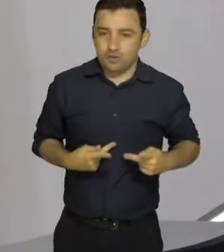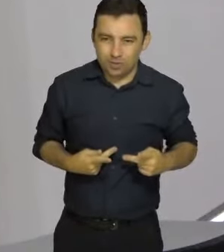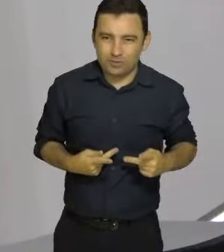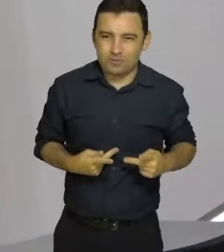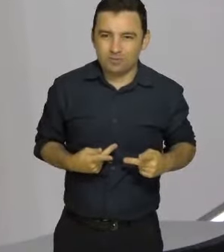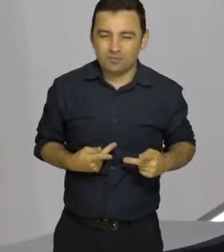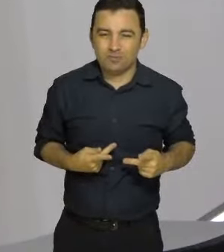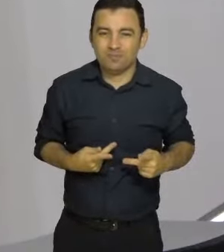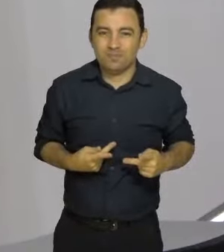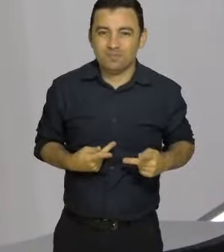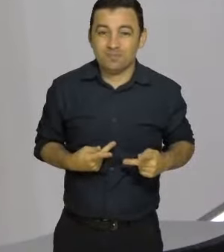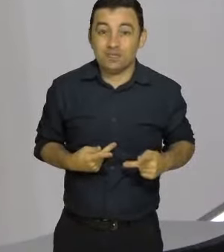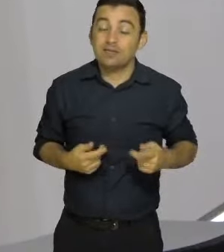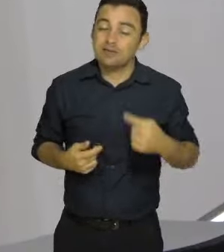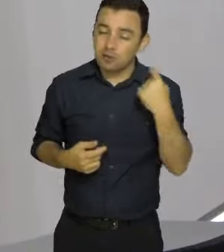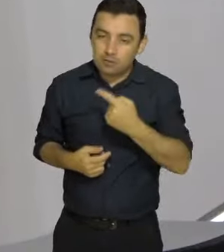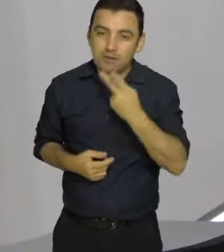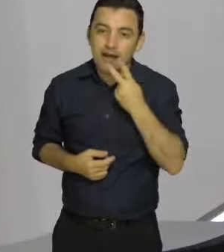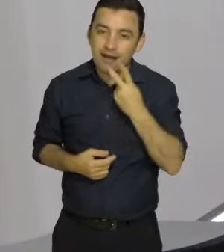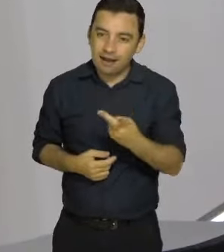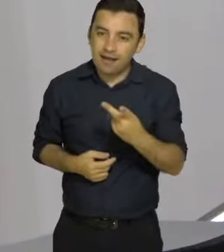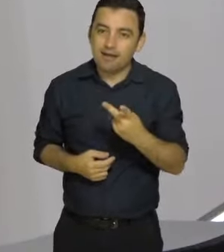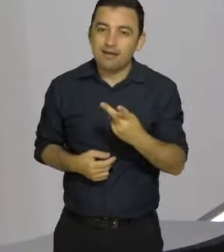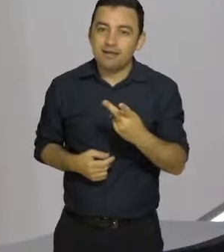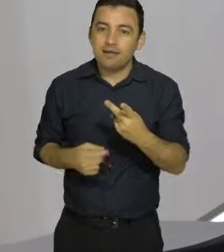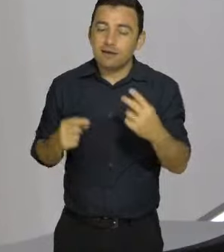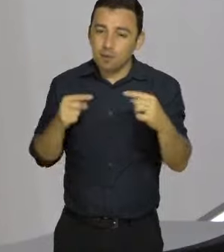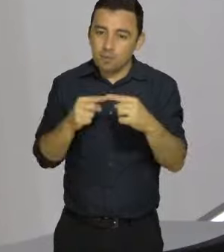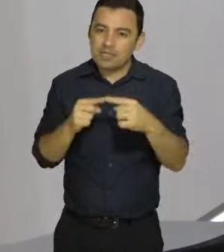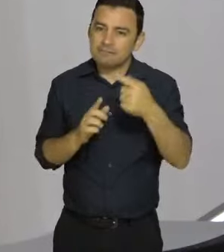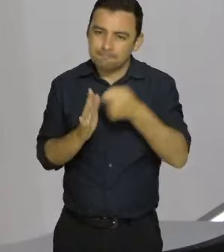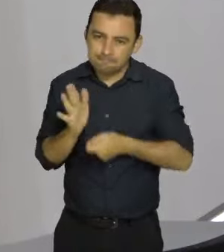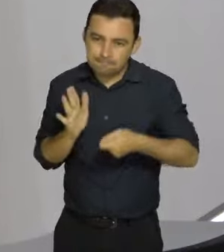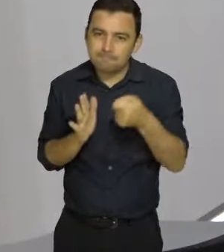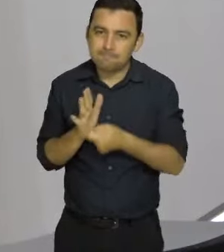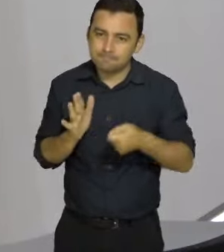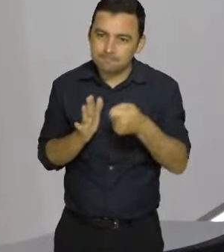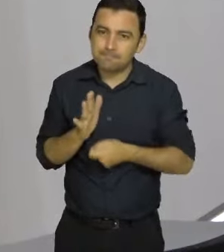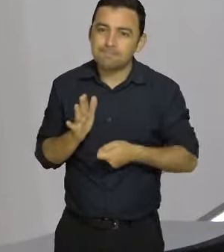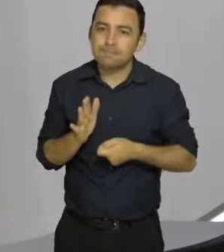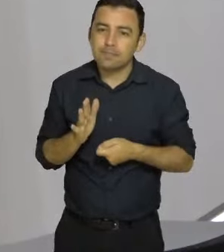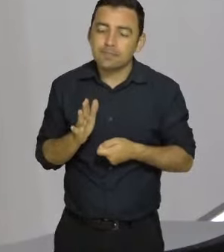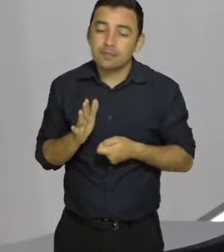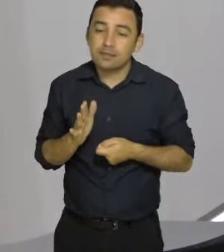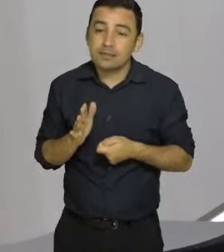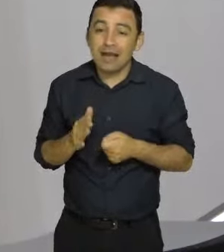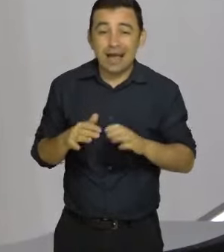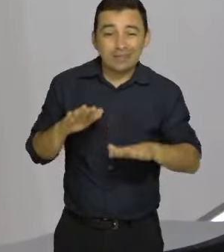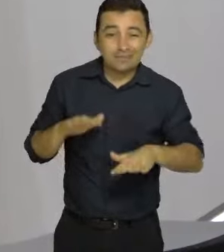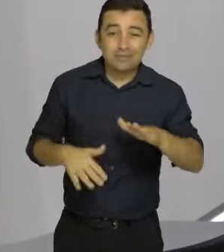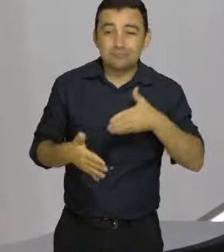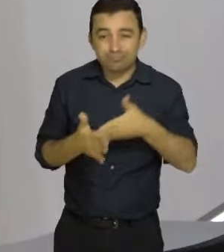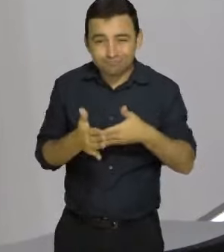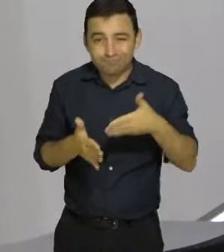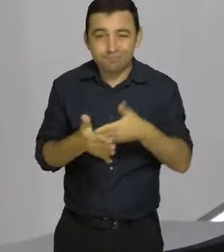Então, falamos de reexistências que, ao existirem,